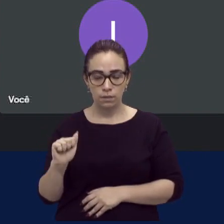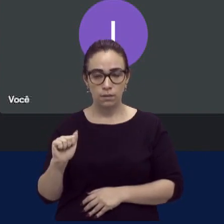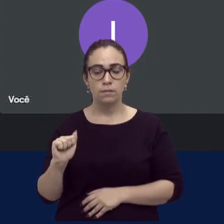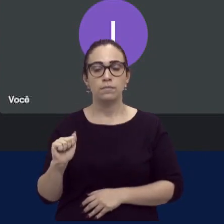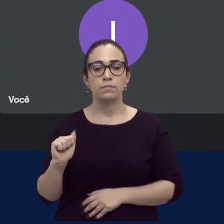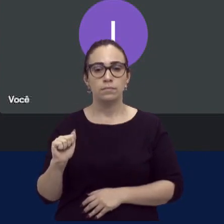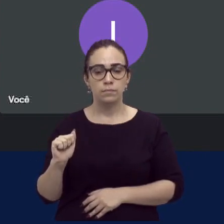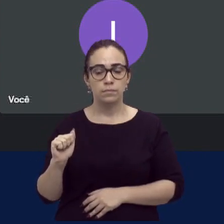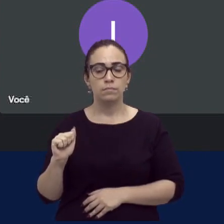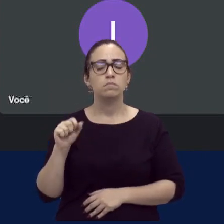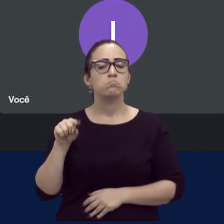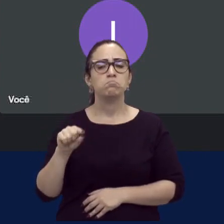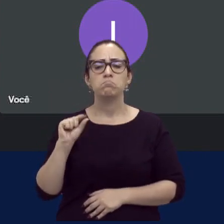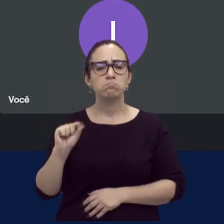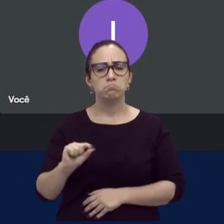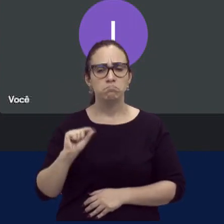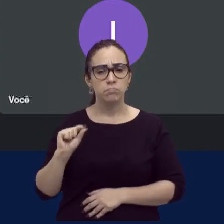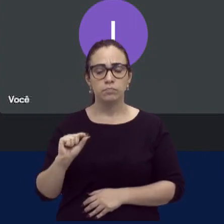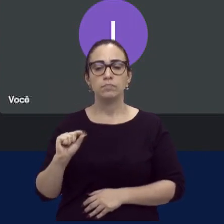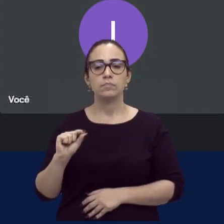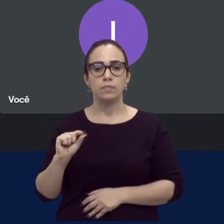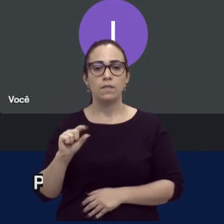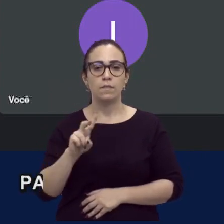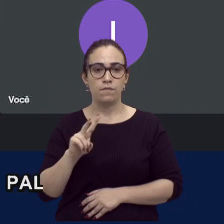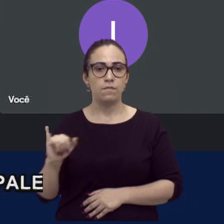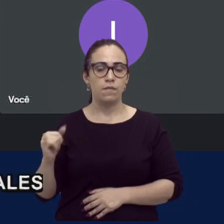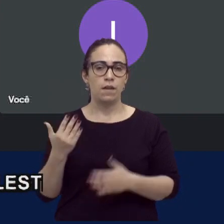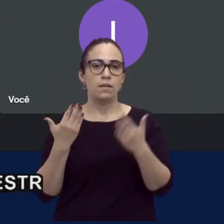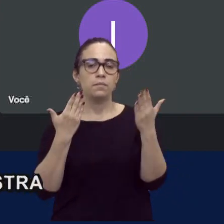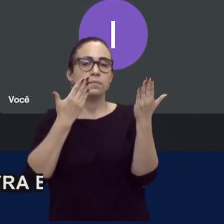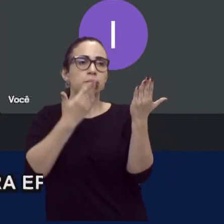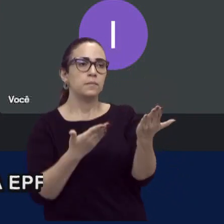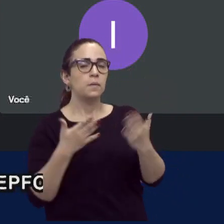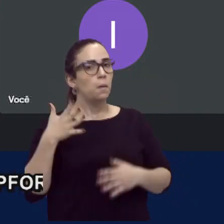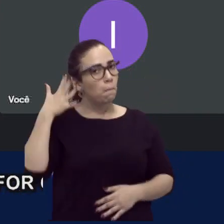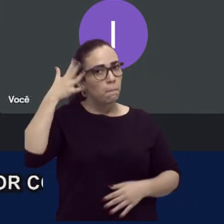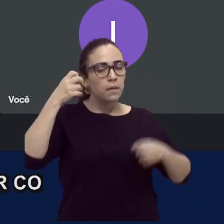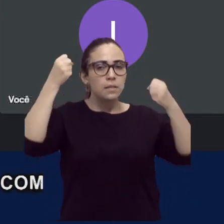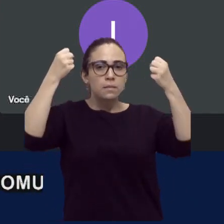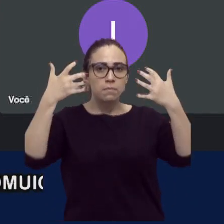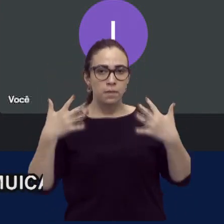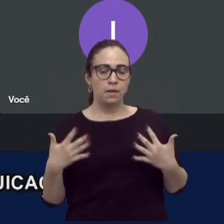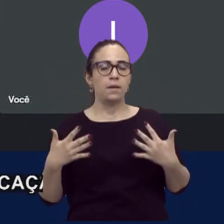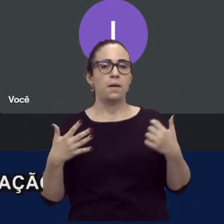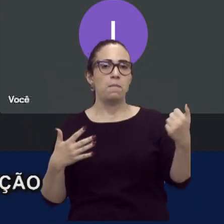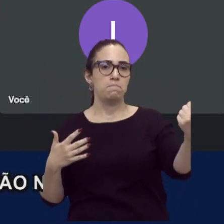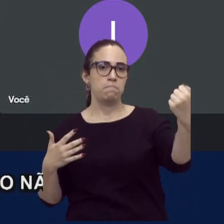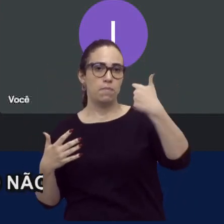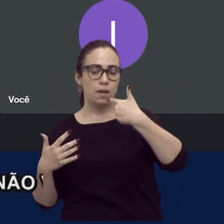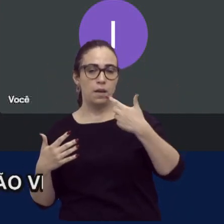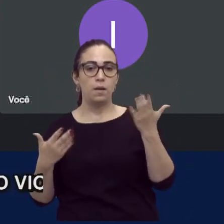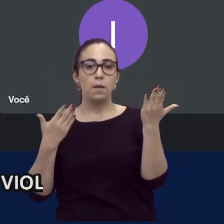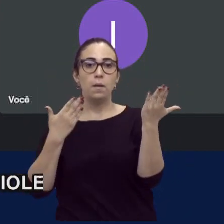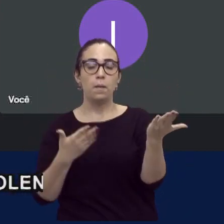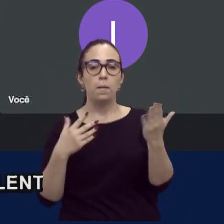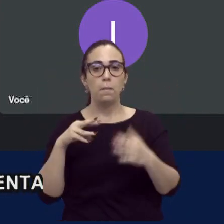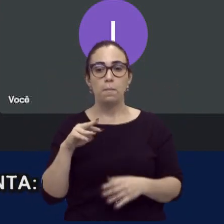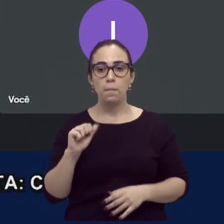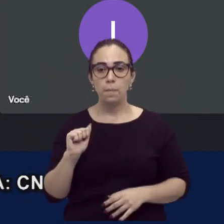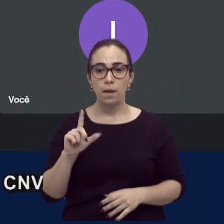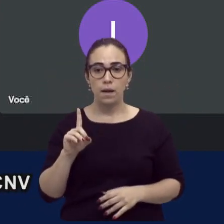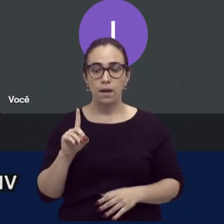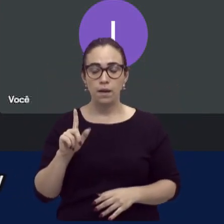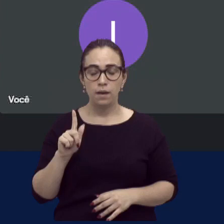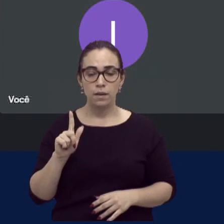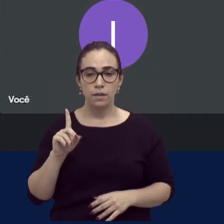Obviamente, a comunicação não violenta vai ser muito melhor explicada pela nossa palestrante do que por mim, né? Magda Santos,